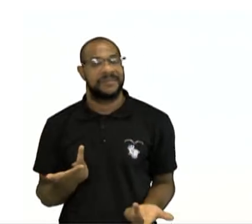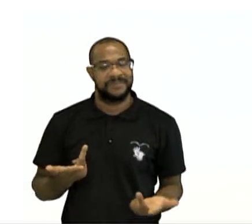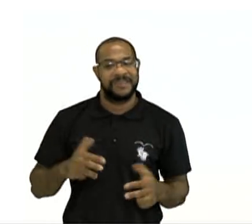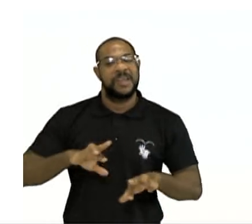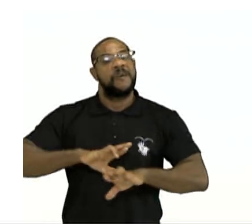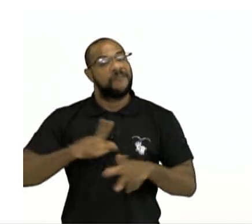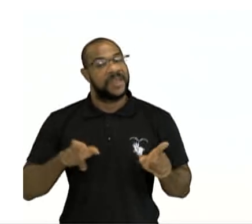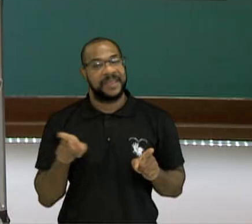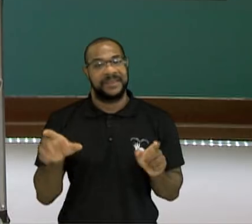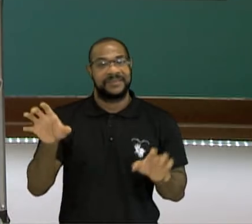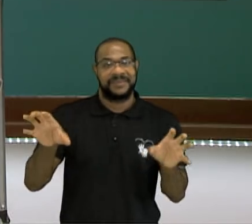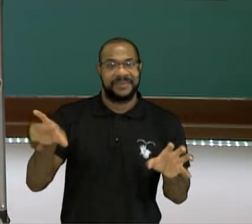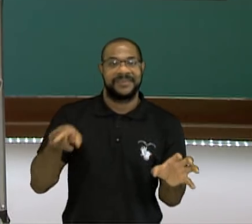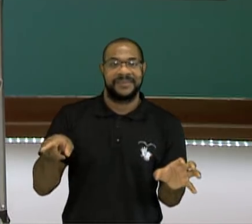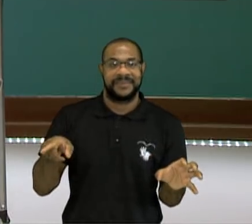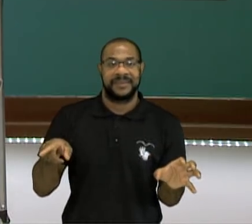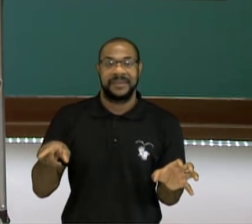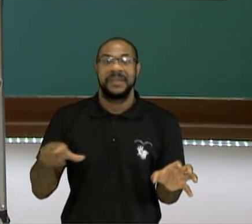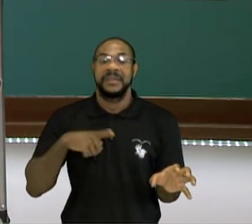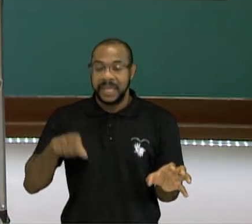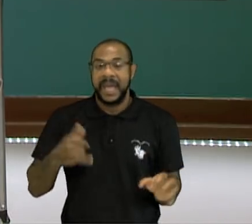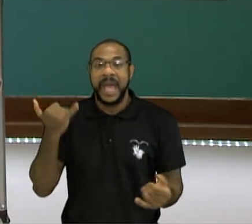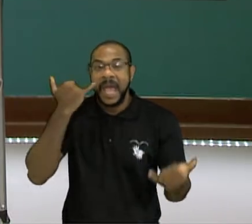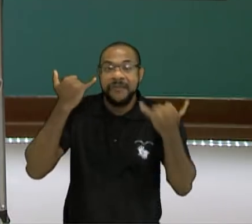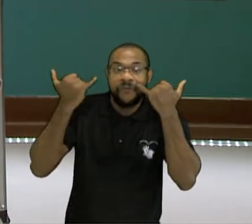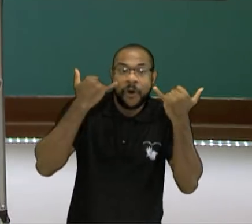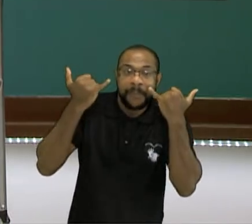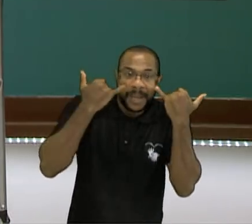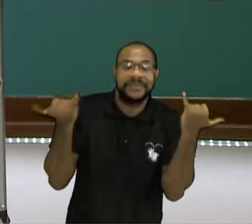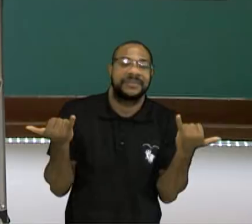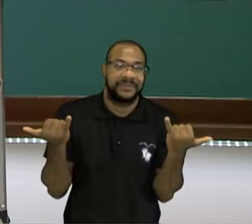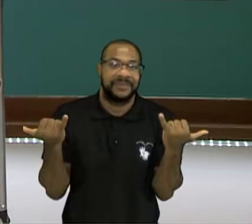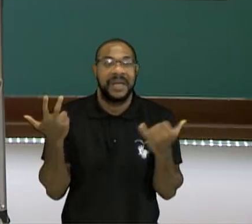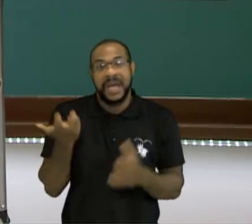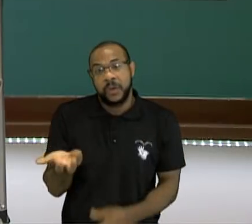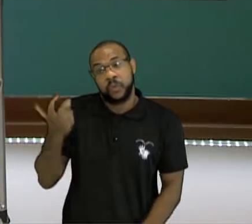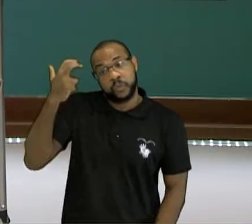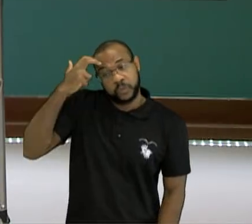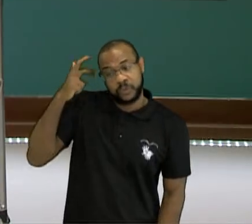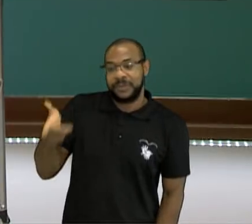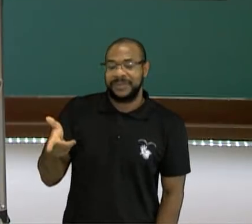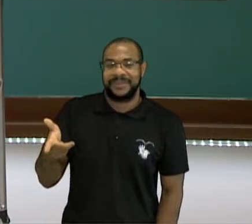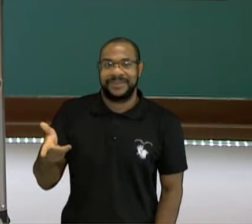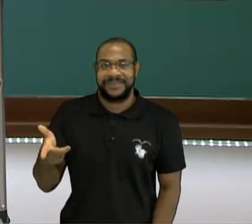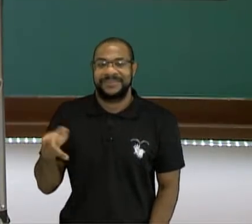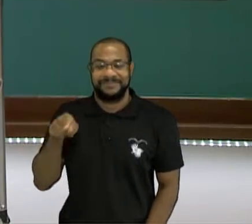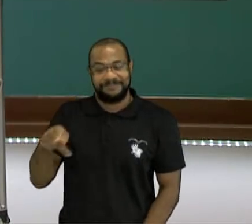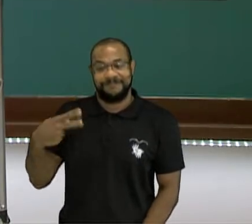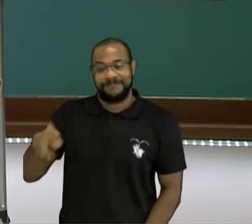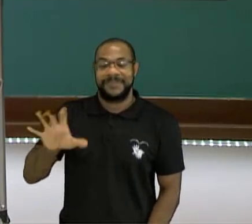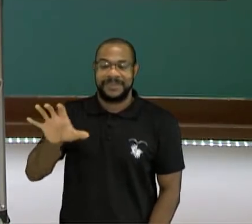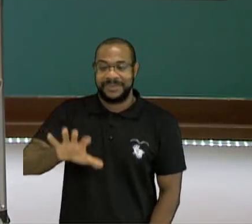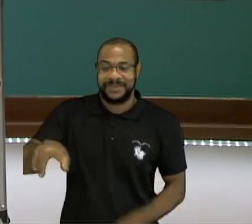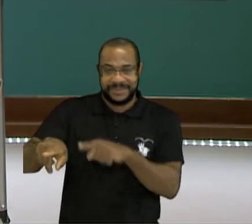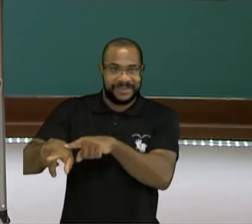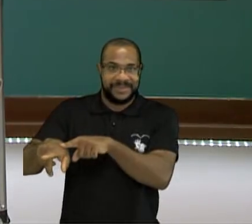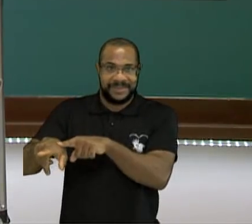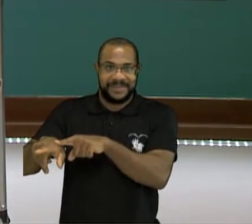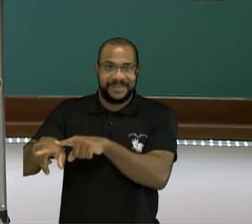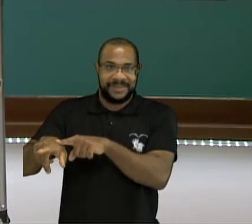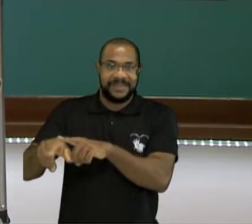tipo das ruas. Tudo isso são informações da cultura de cada povo em cada parte do Brasil, que vai dar